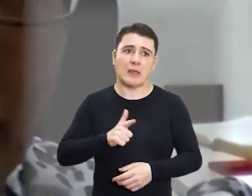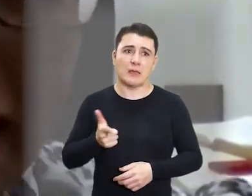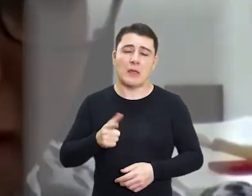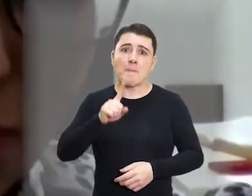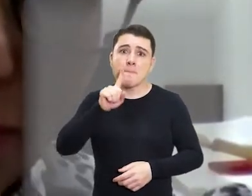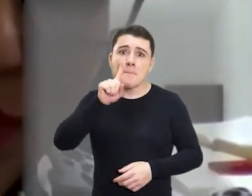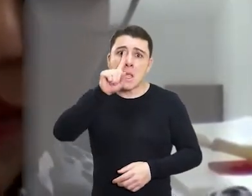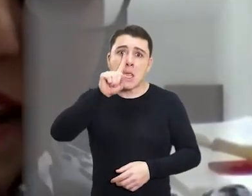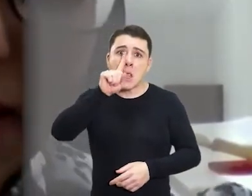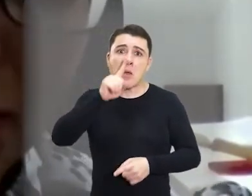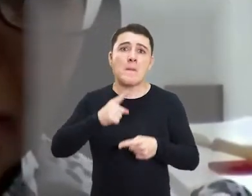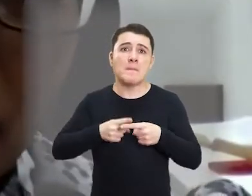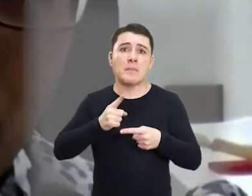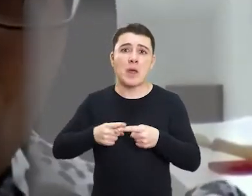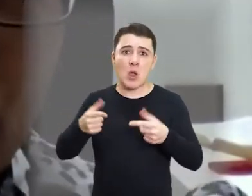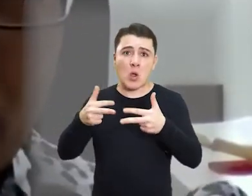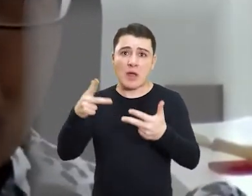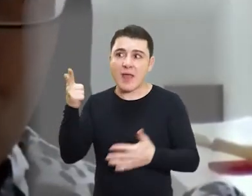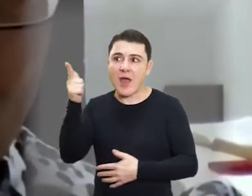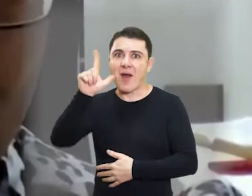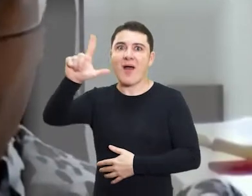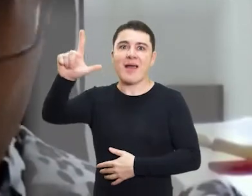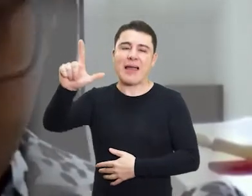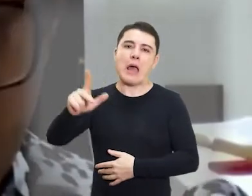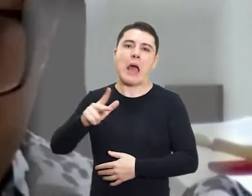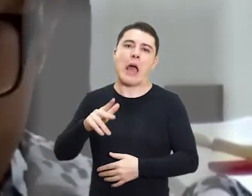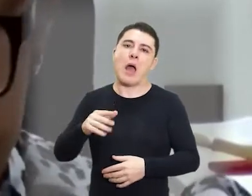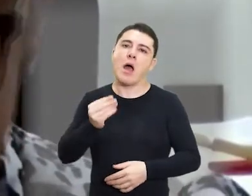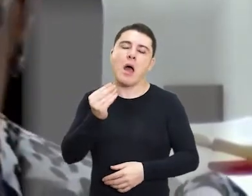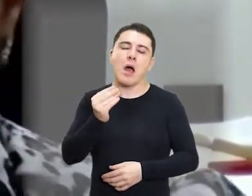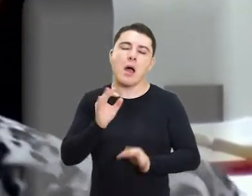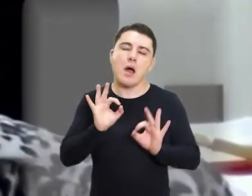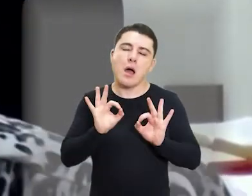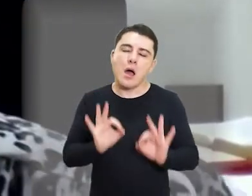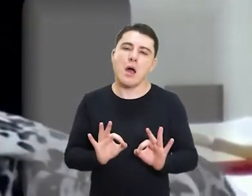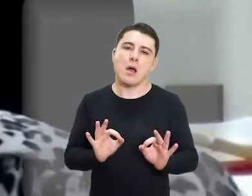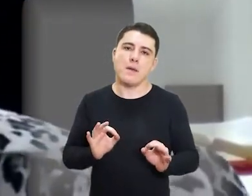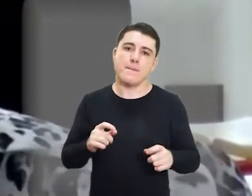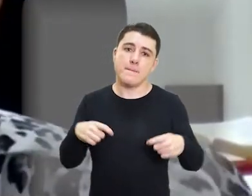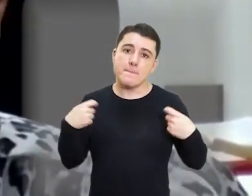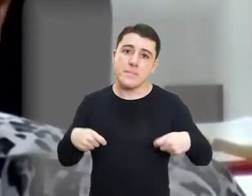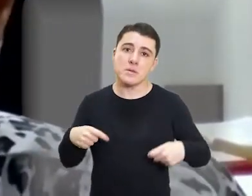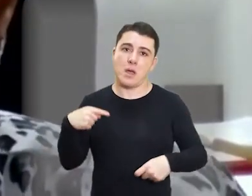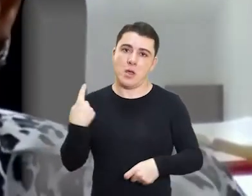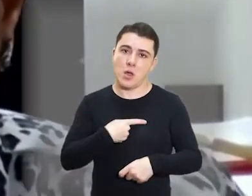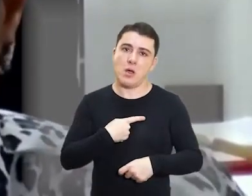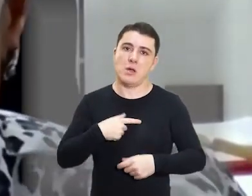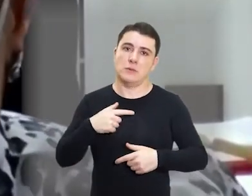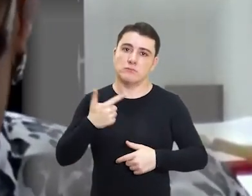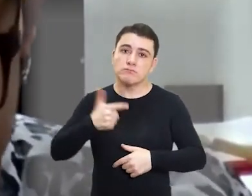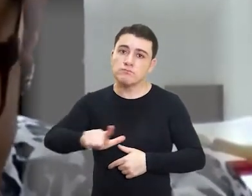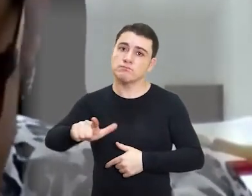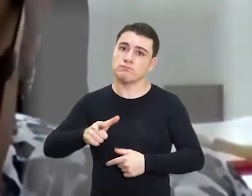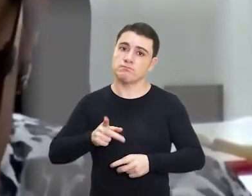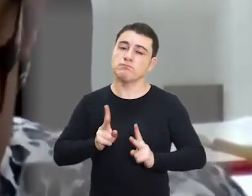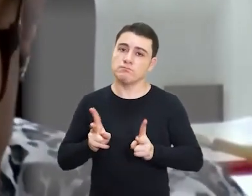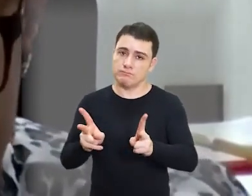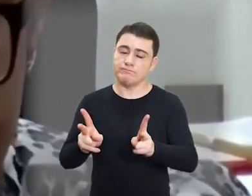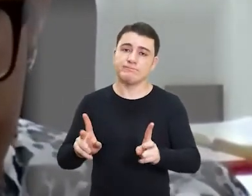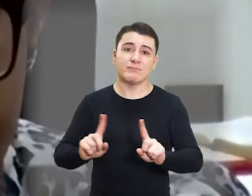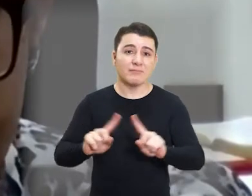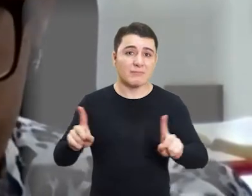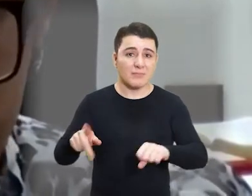pondo em perigo, pondo em risco, né, o pouco que a gente conquistou aí de ressalvas democráticas. Um país